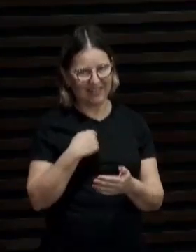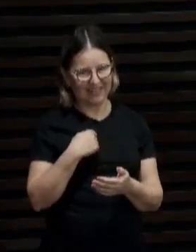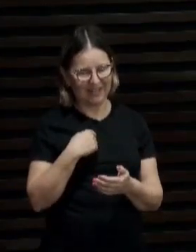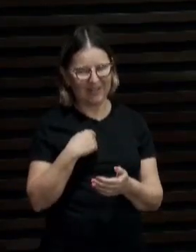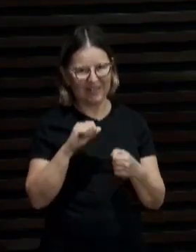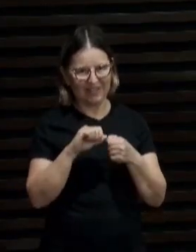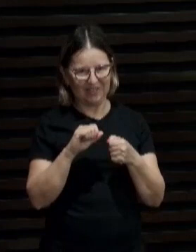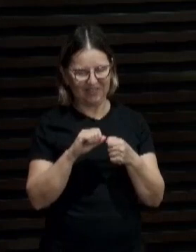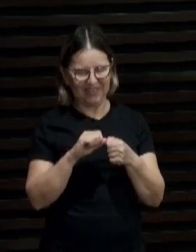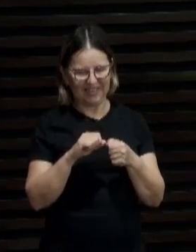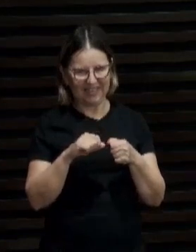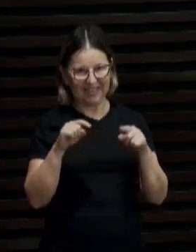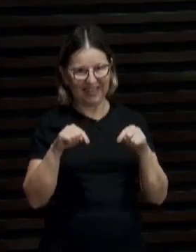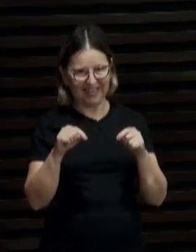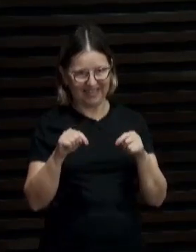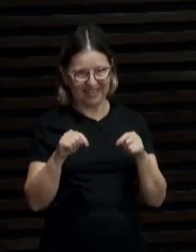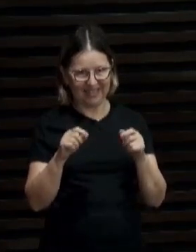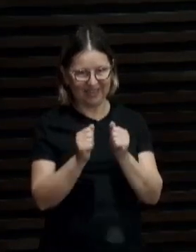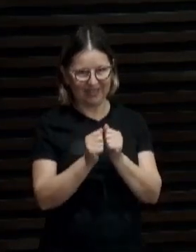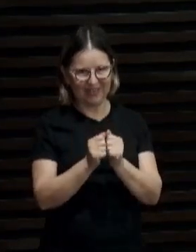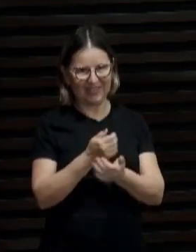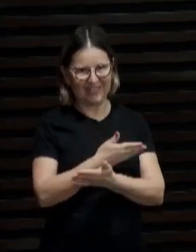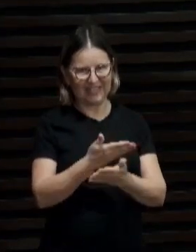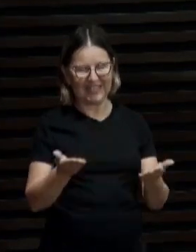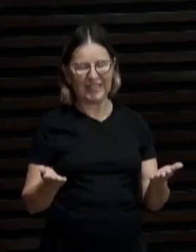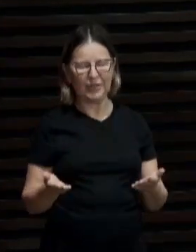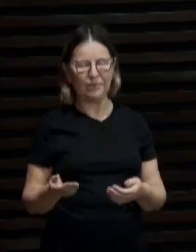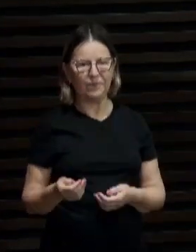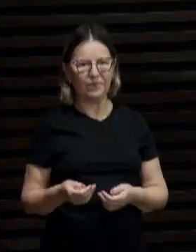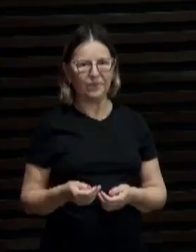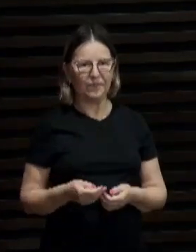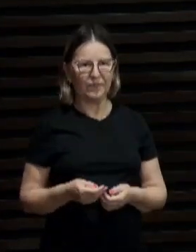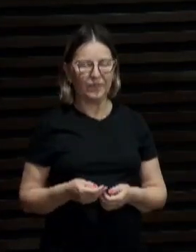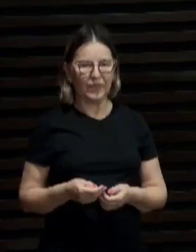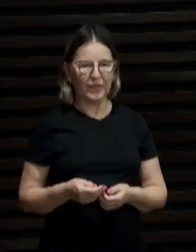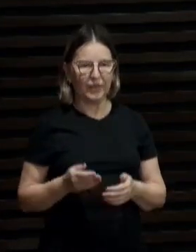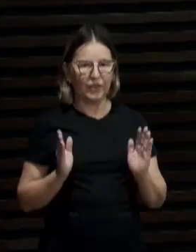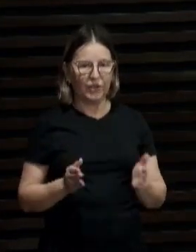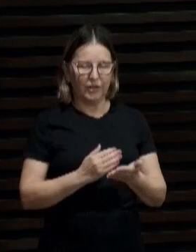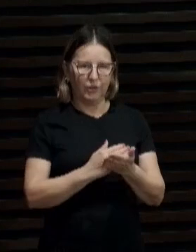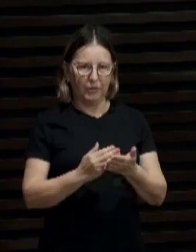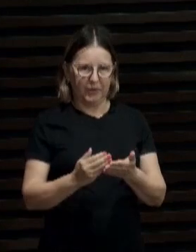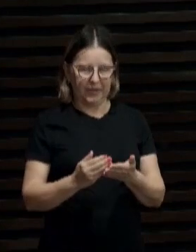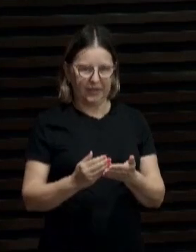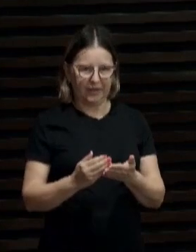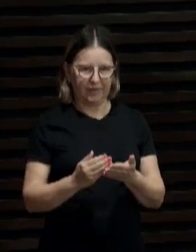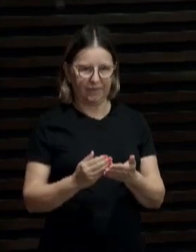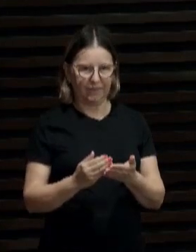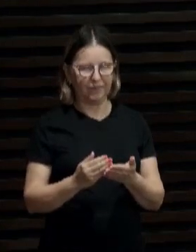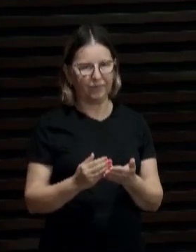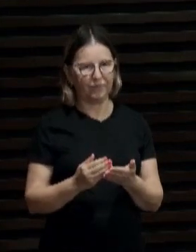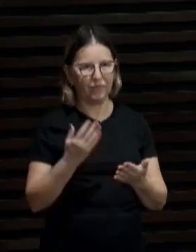pude estar aqui com os irmãos compartilhando. Naquela ocasião nós demos início a uma série de estudos em